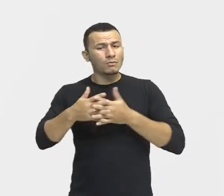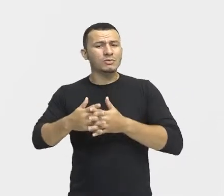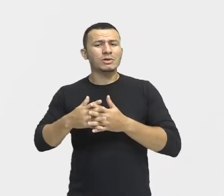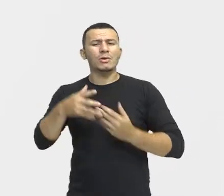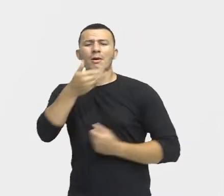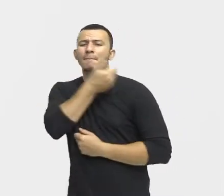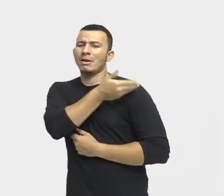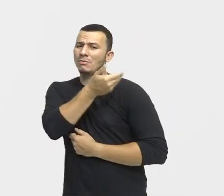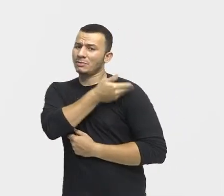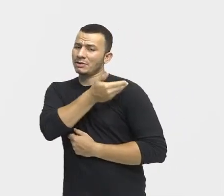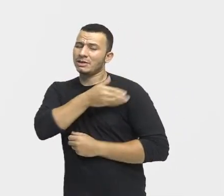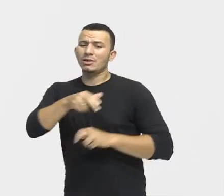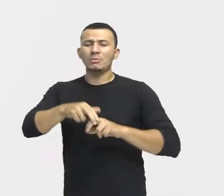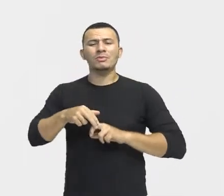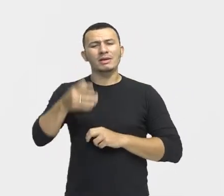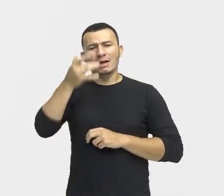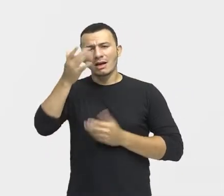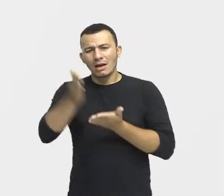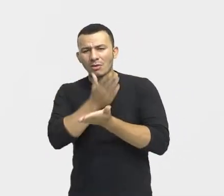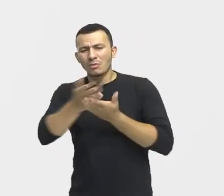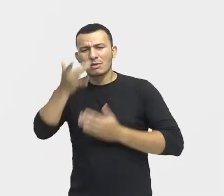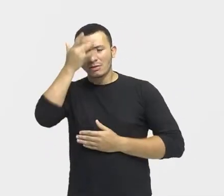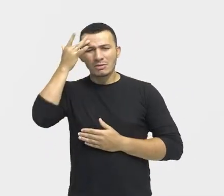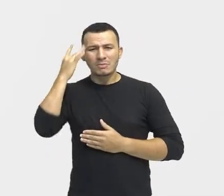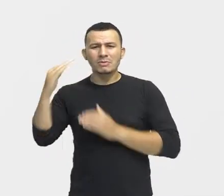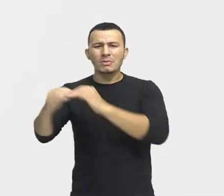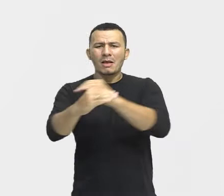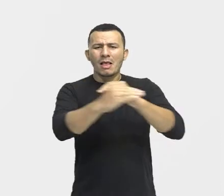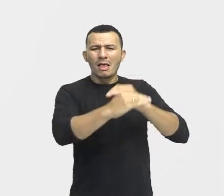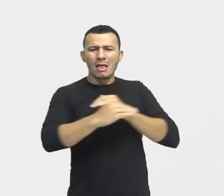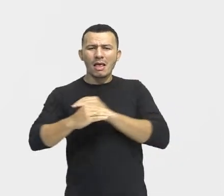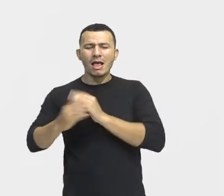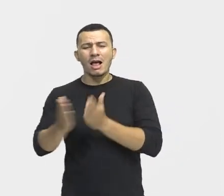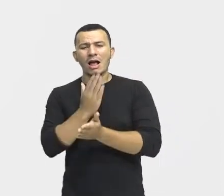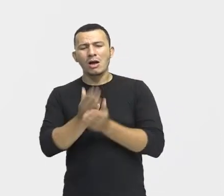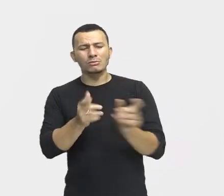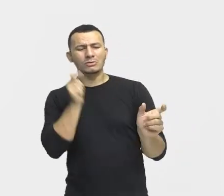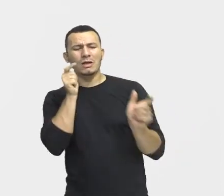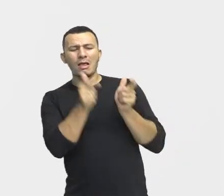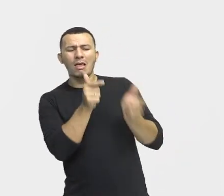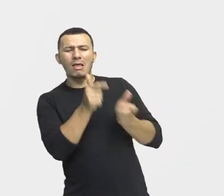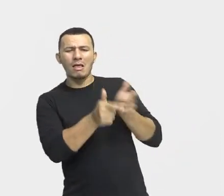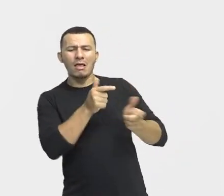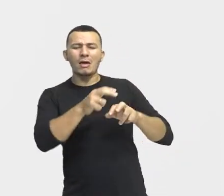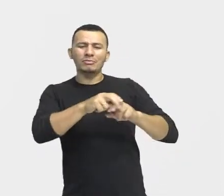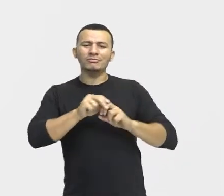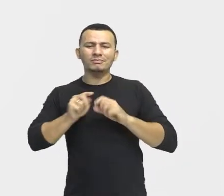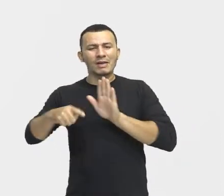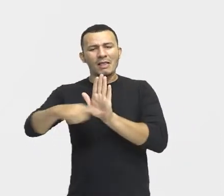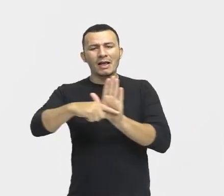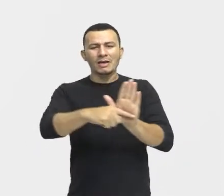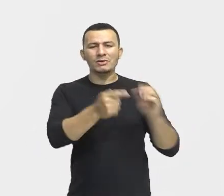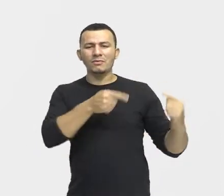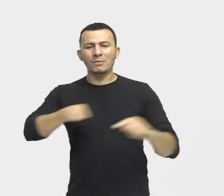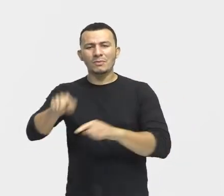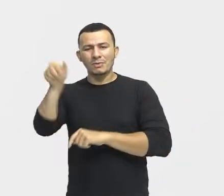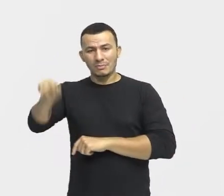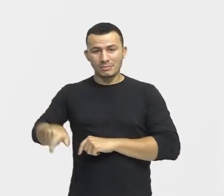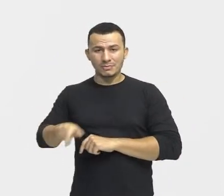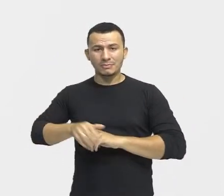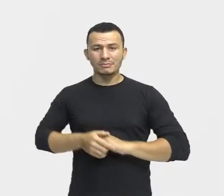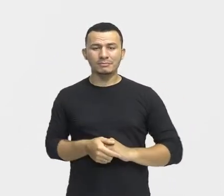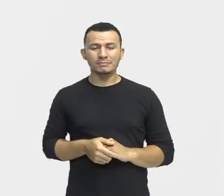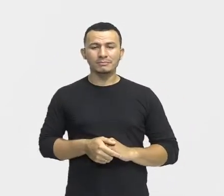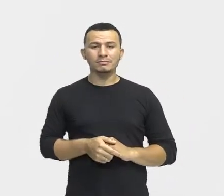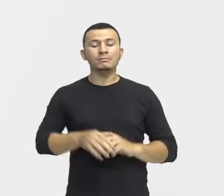se convertendo em rótulos, muitas vezes pejorativos e causando impacto negativo nos outros. Então, assim, a gente